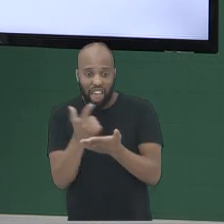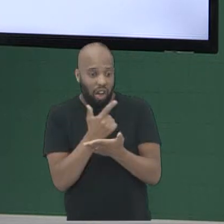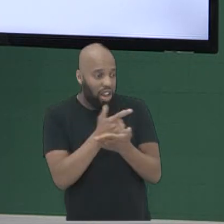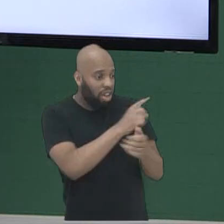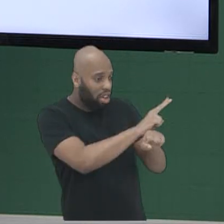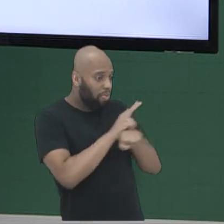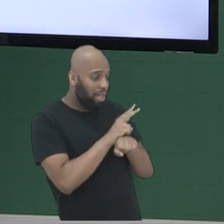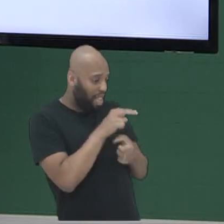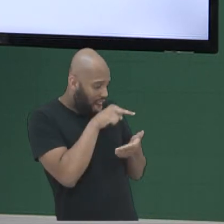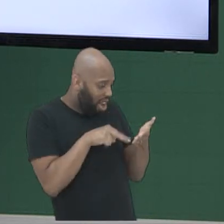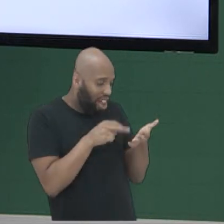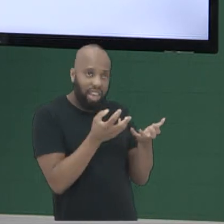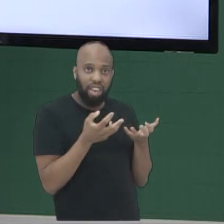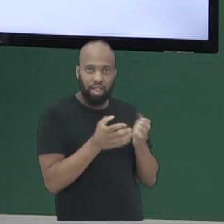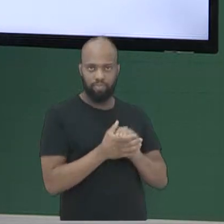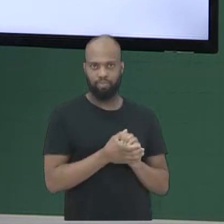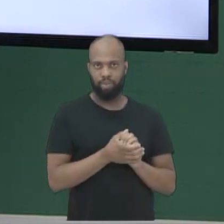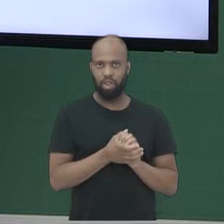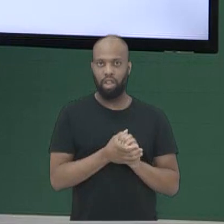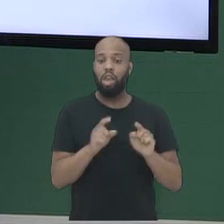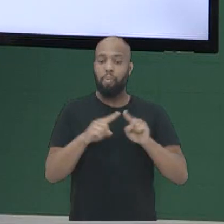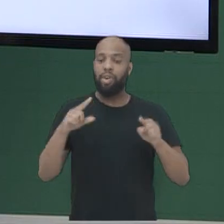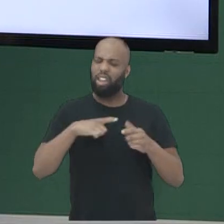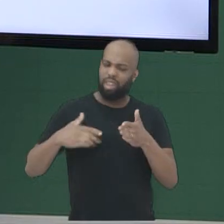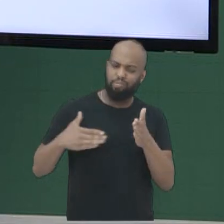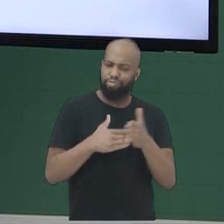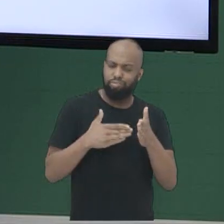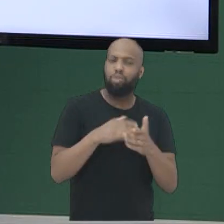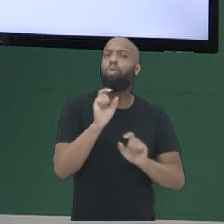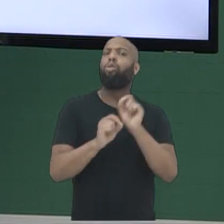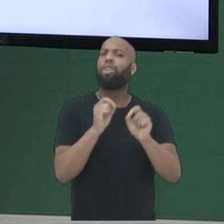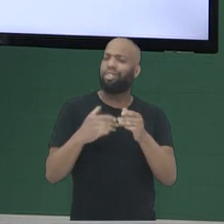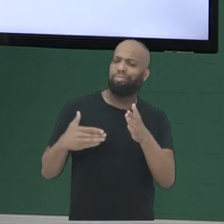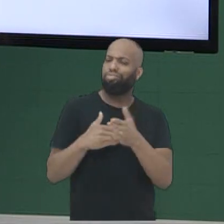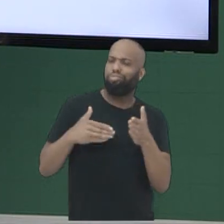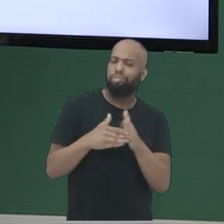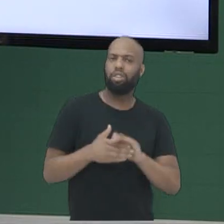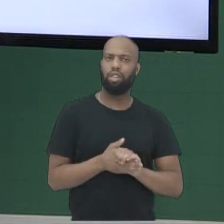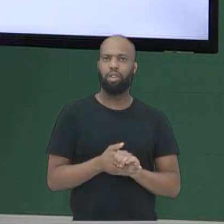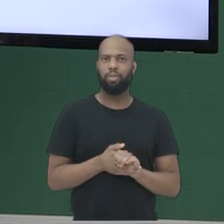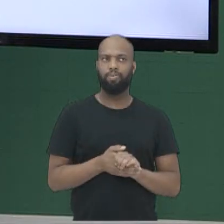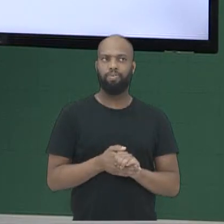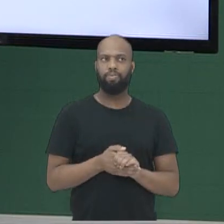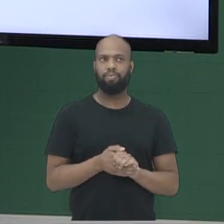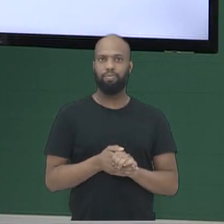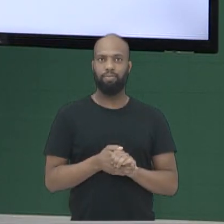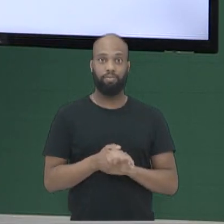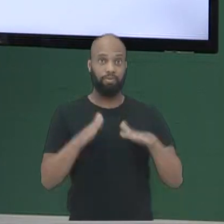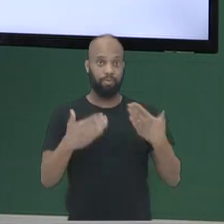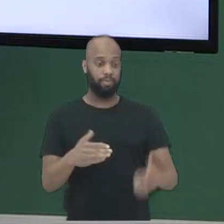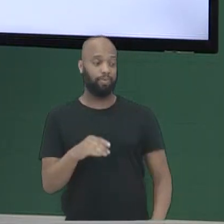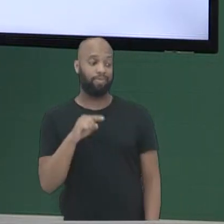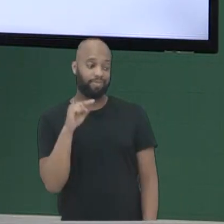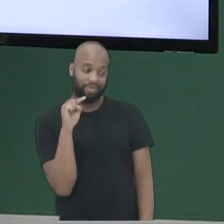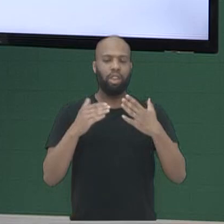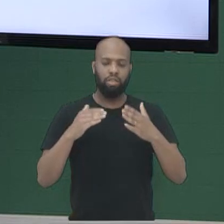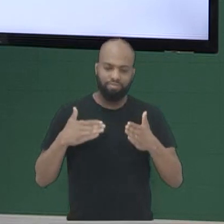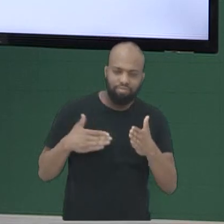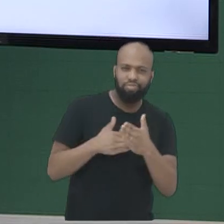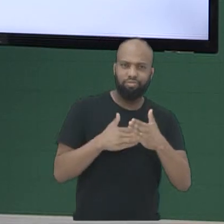e finaliza quando, Maísa? Quando ela diz, eu emprestei o